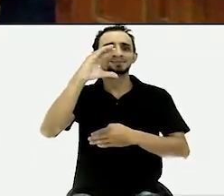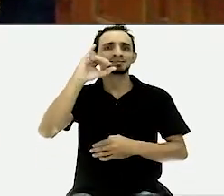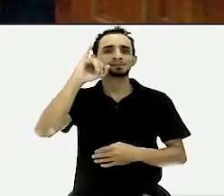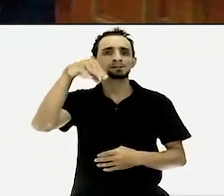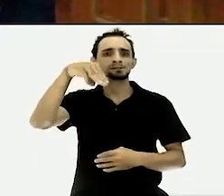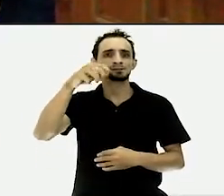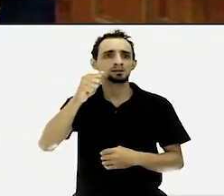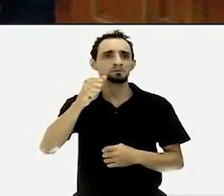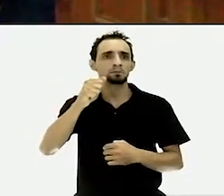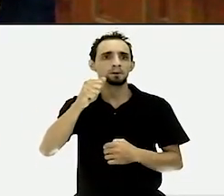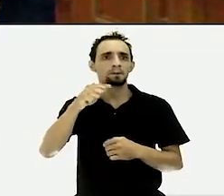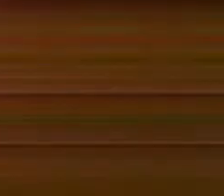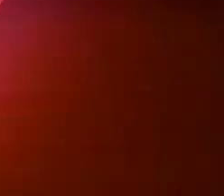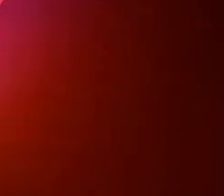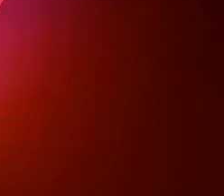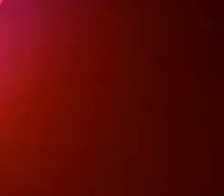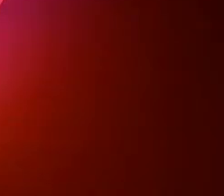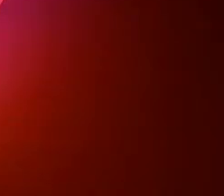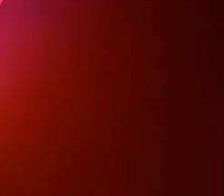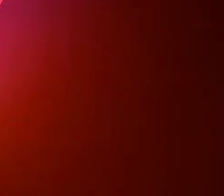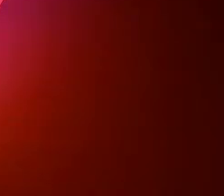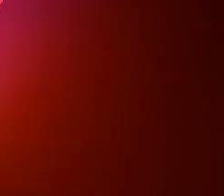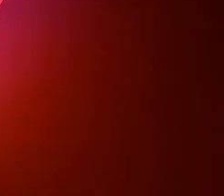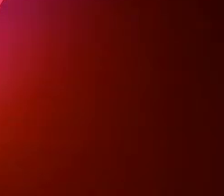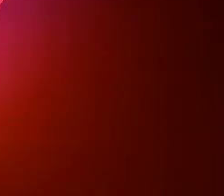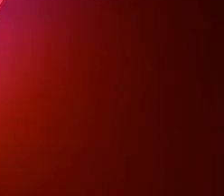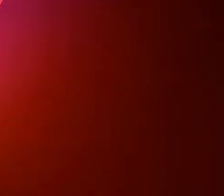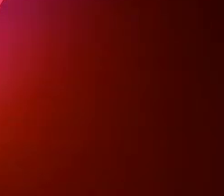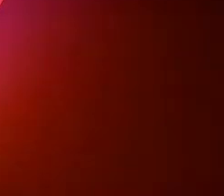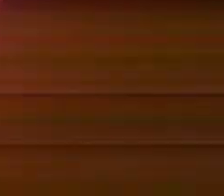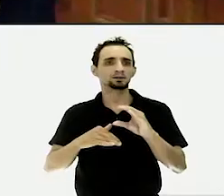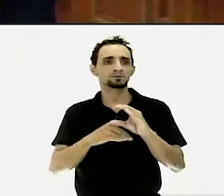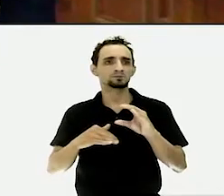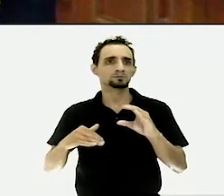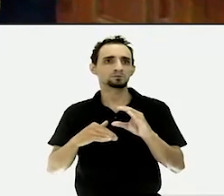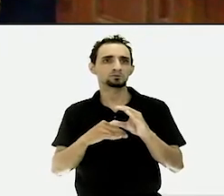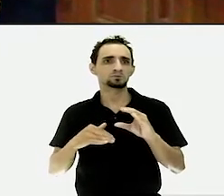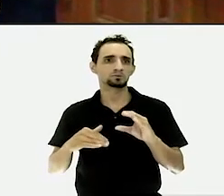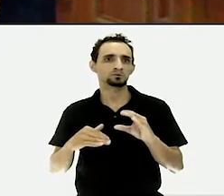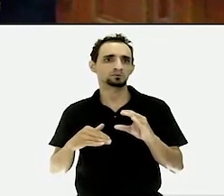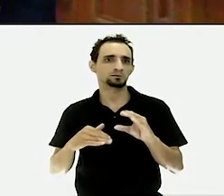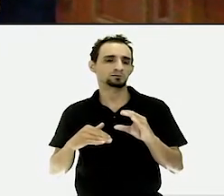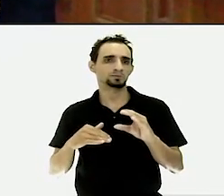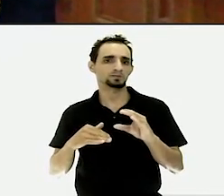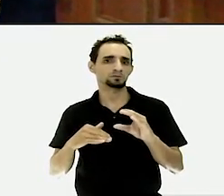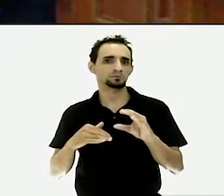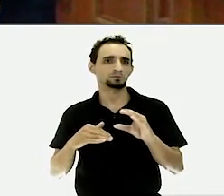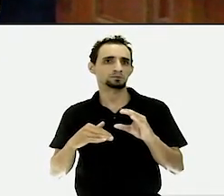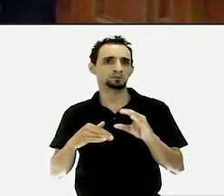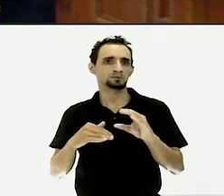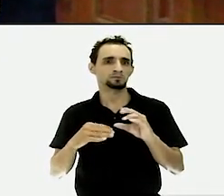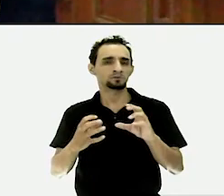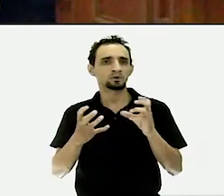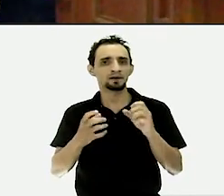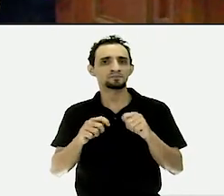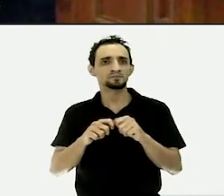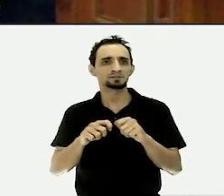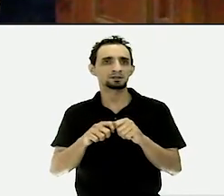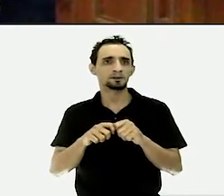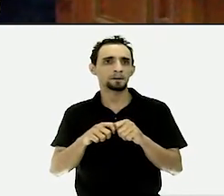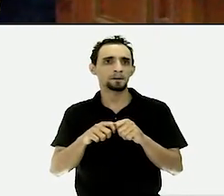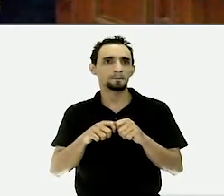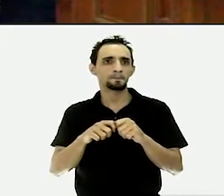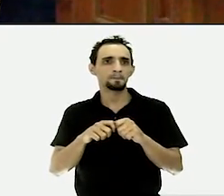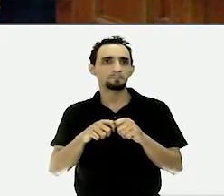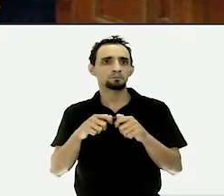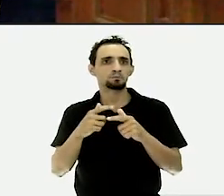precisa ser estudado certinho a forma de contemplar eles, porque há quantos anos é já o ponto deles ali? Né? Ah, e aí não